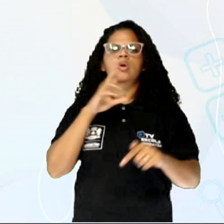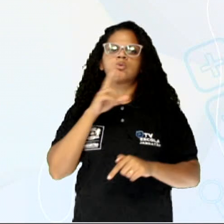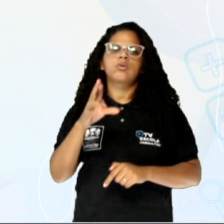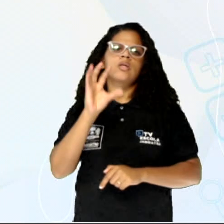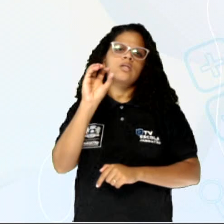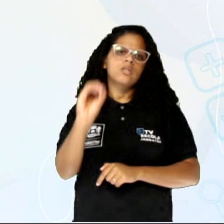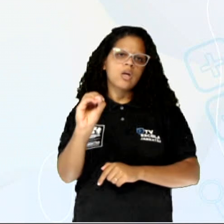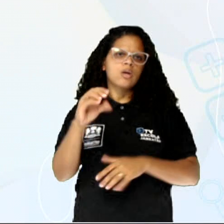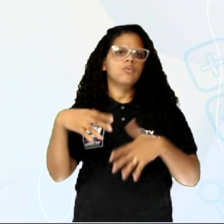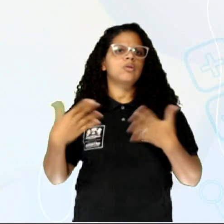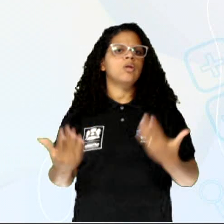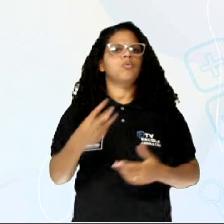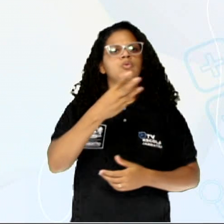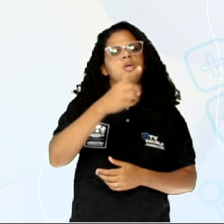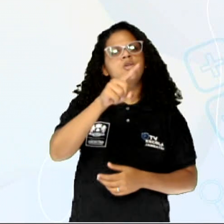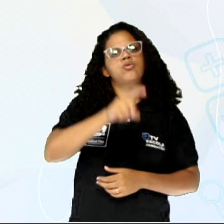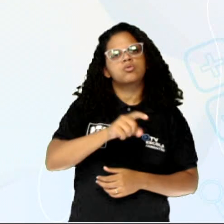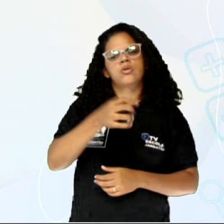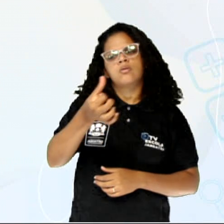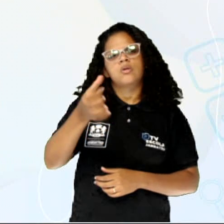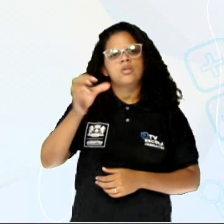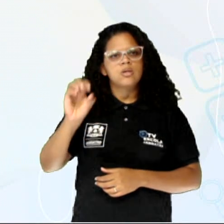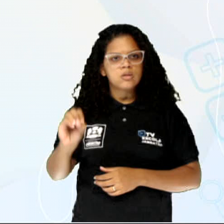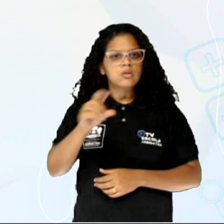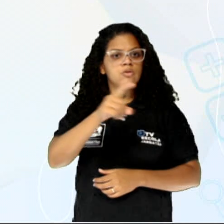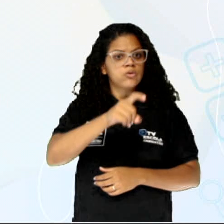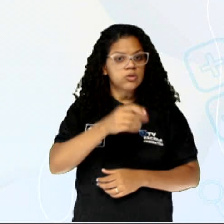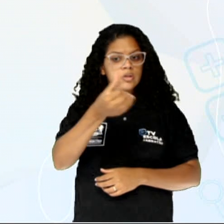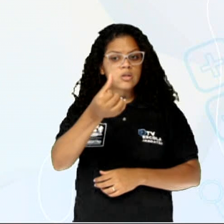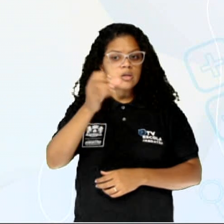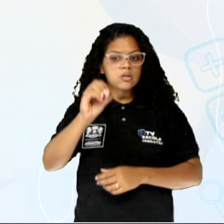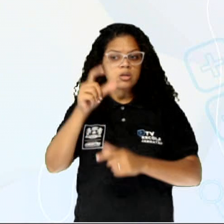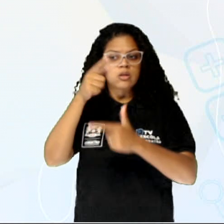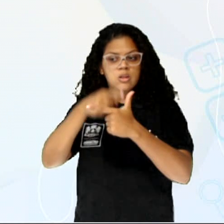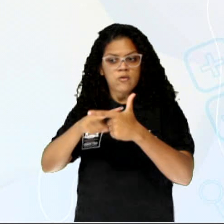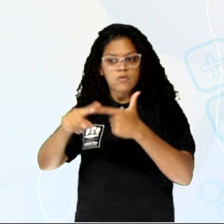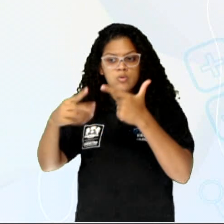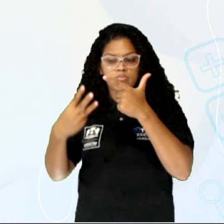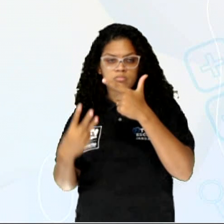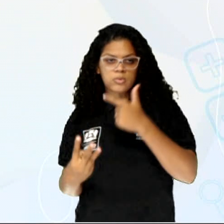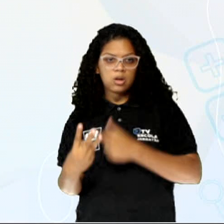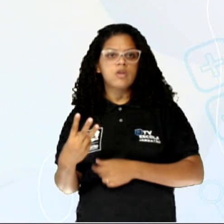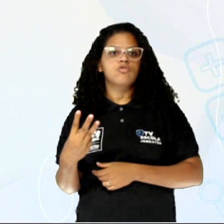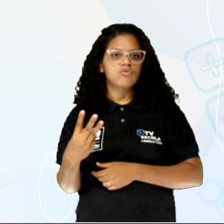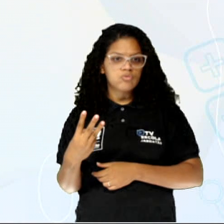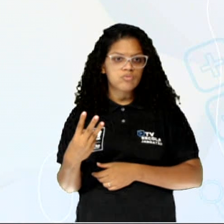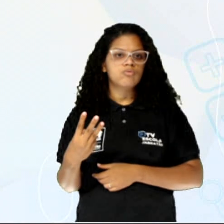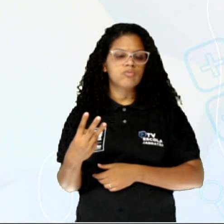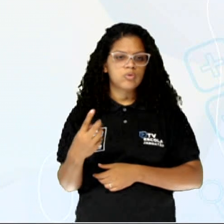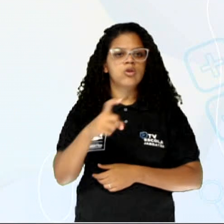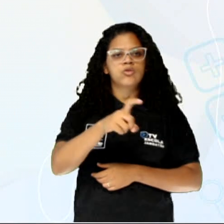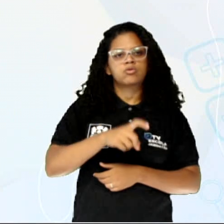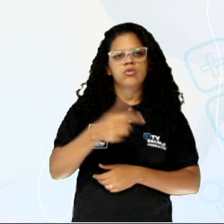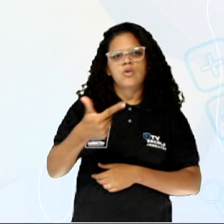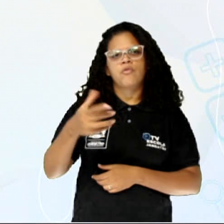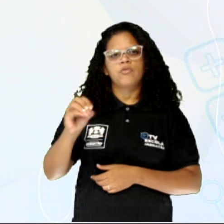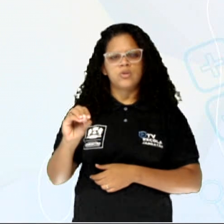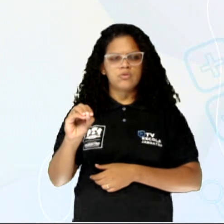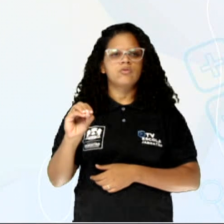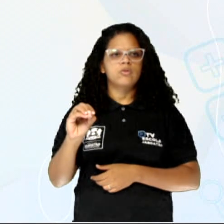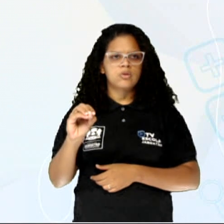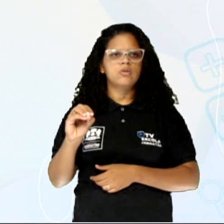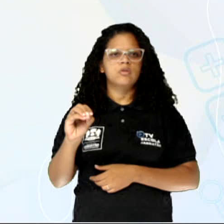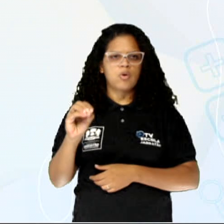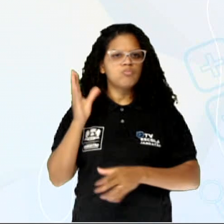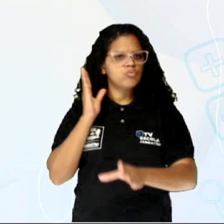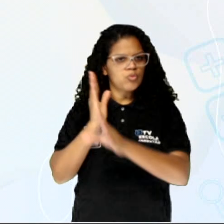3x igual a 60. Então, x é igual a 60 e o 3 passa dividindo, que vai dar quanto? Dividiu, deu 20. Então, achamos